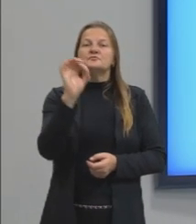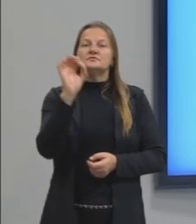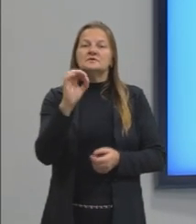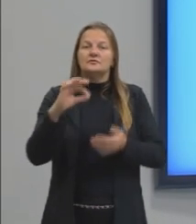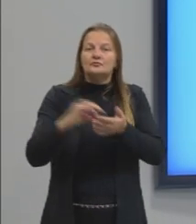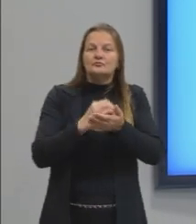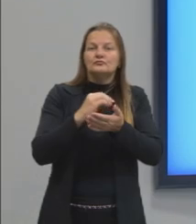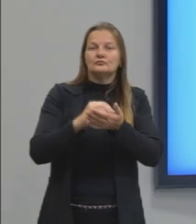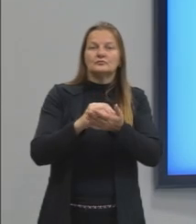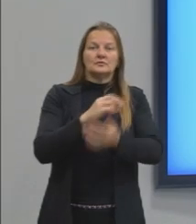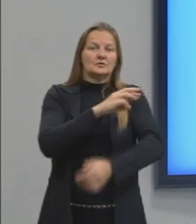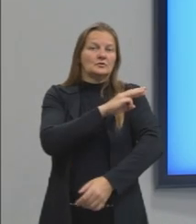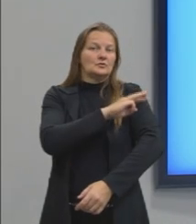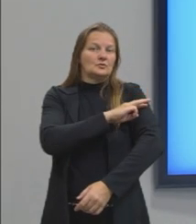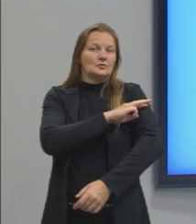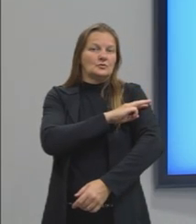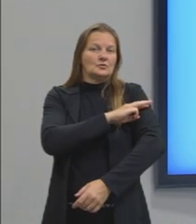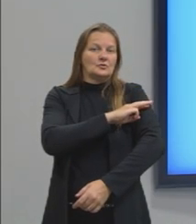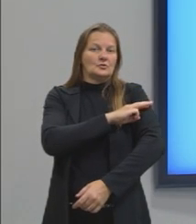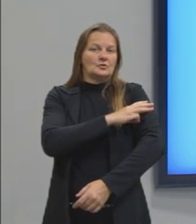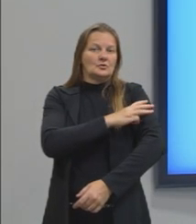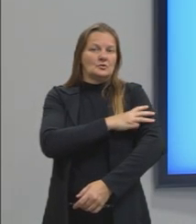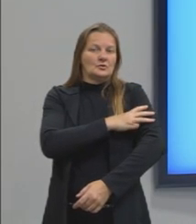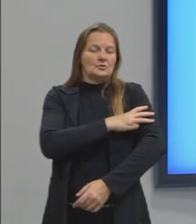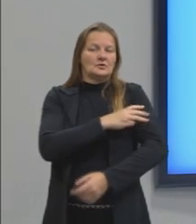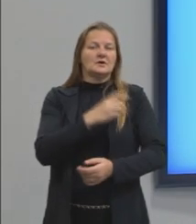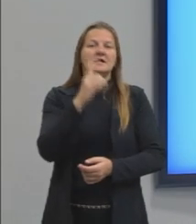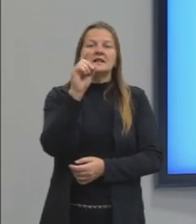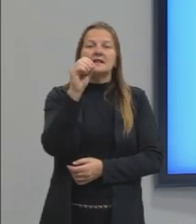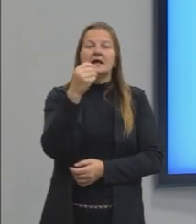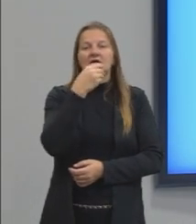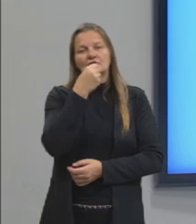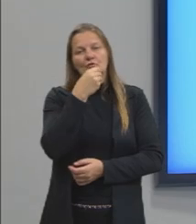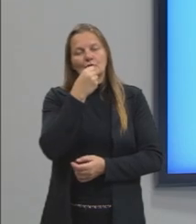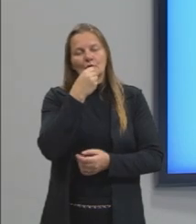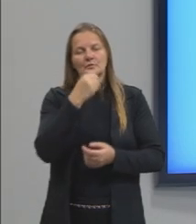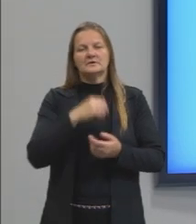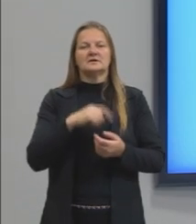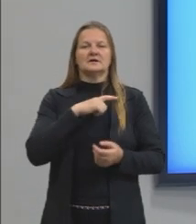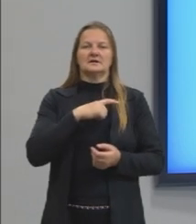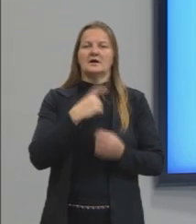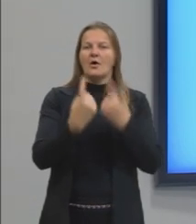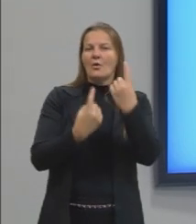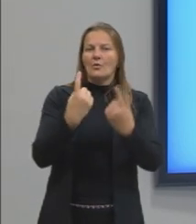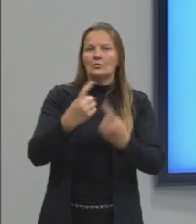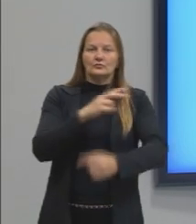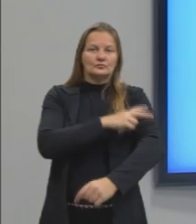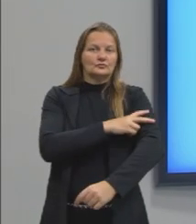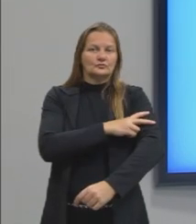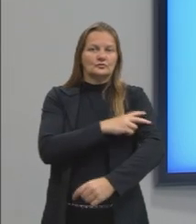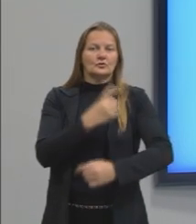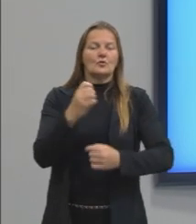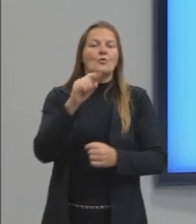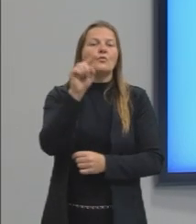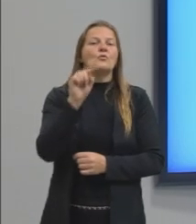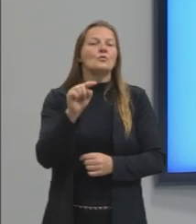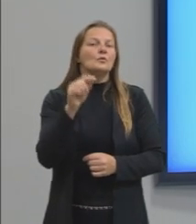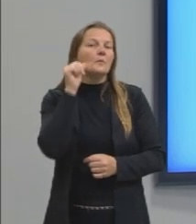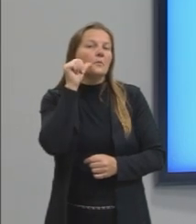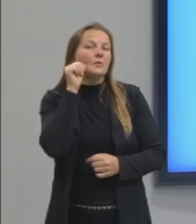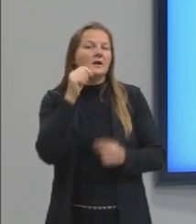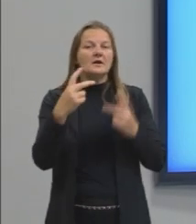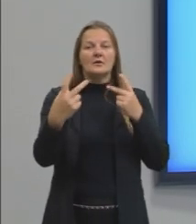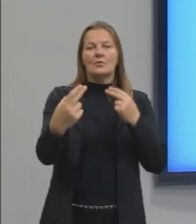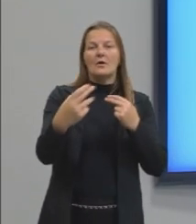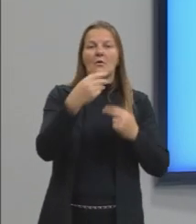matriculados estão na terceira série sendo 10 alunos homens dentre os alunos da segunda série o número de mulheres